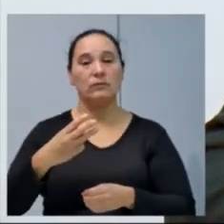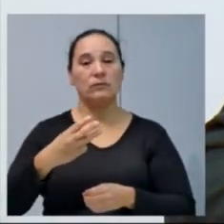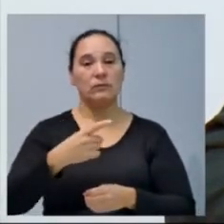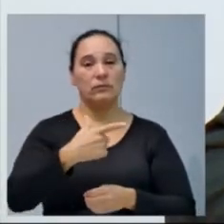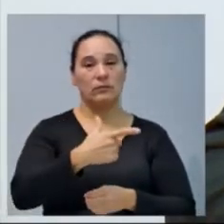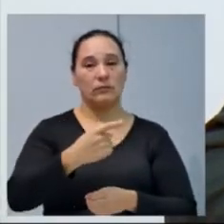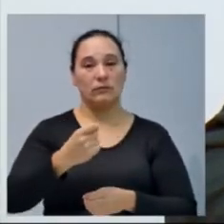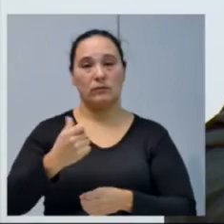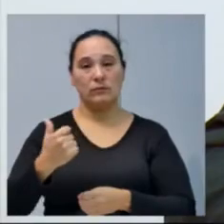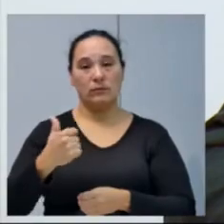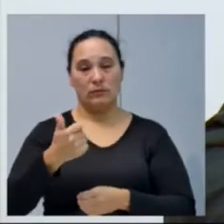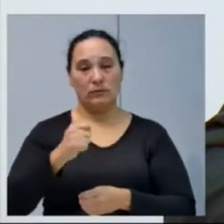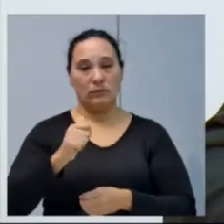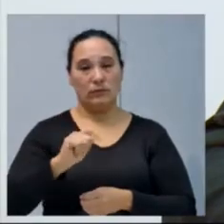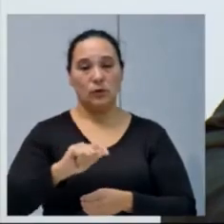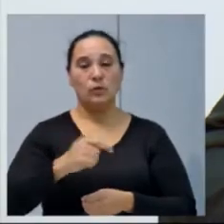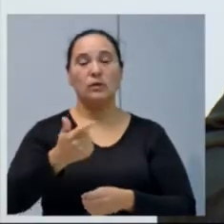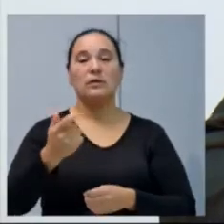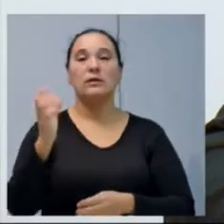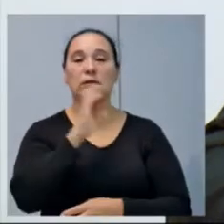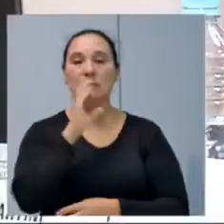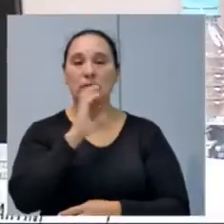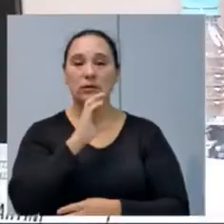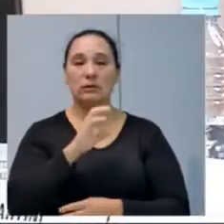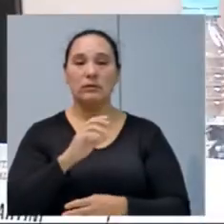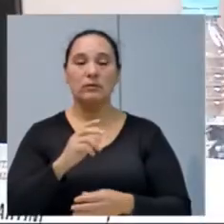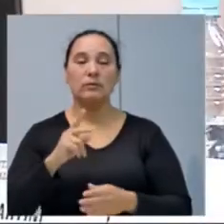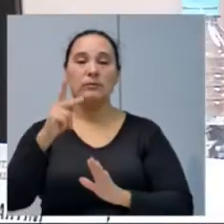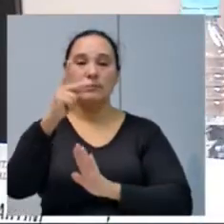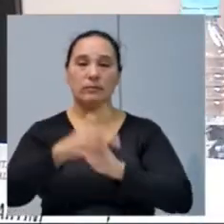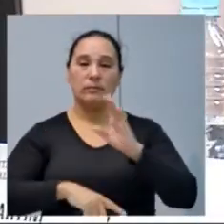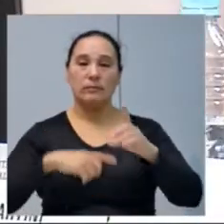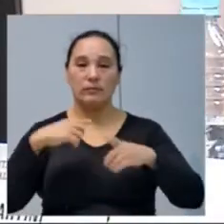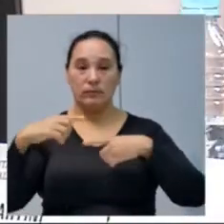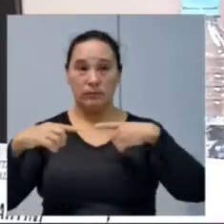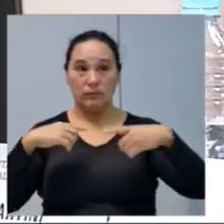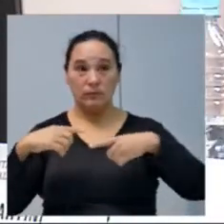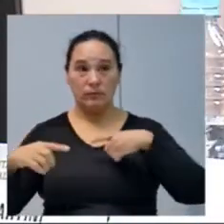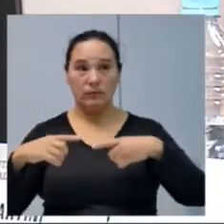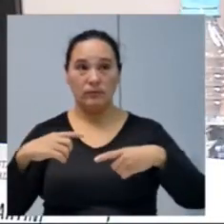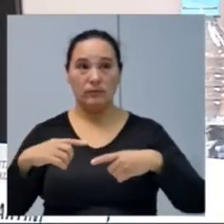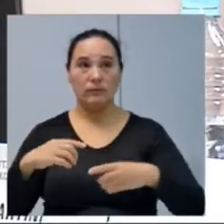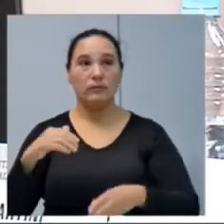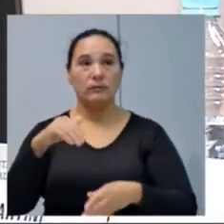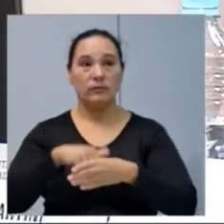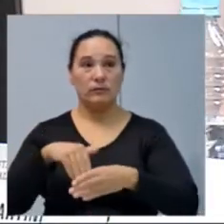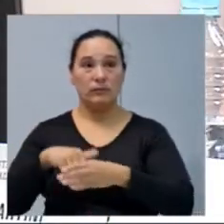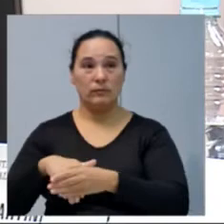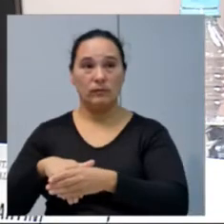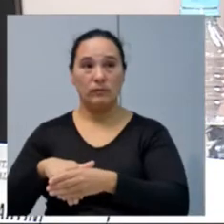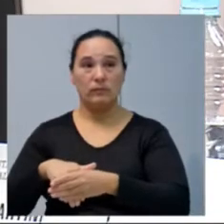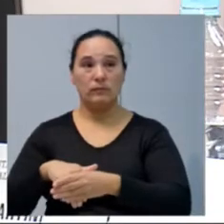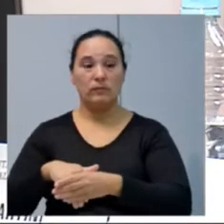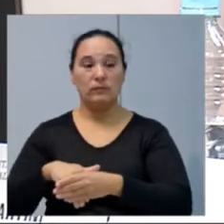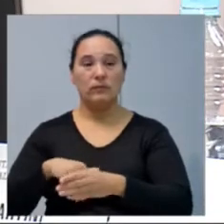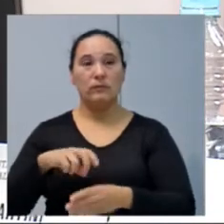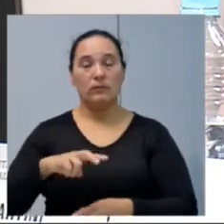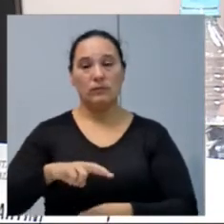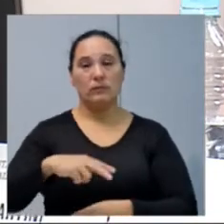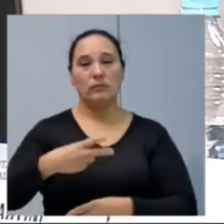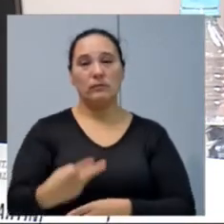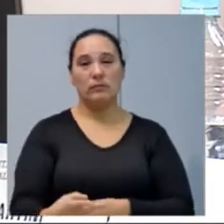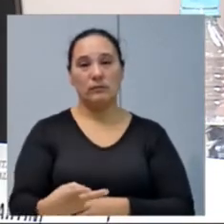2011, e da outras providências. O projeto está em discussão, em votação. Os contrários se